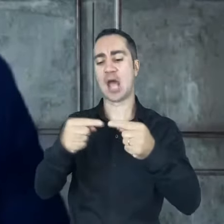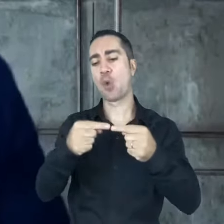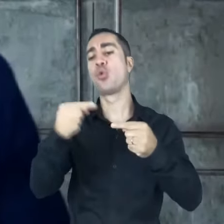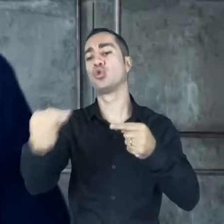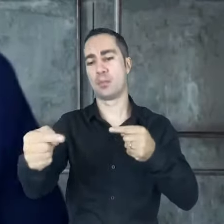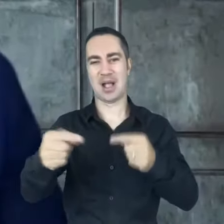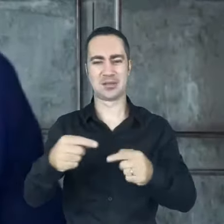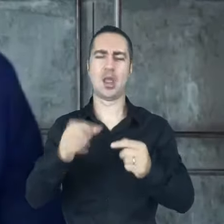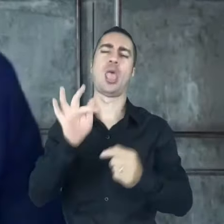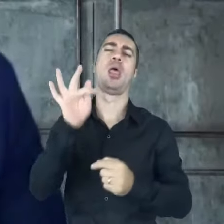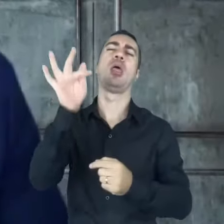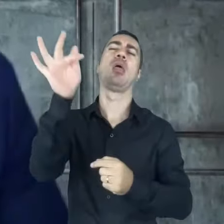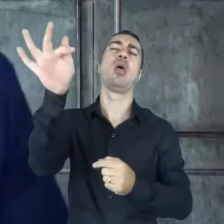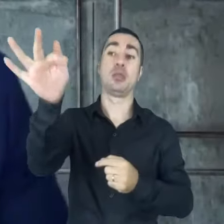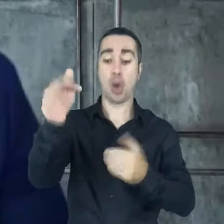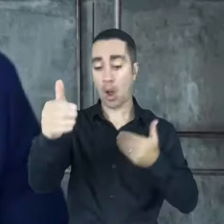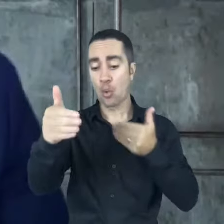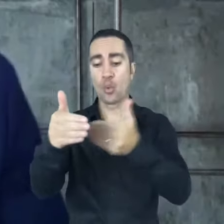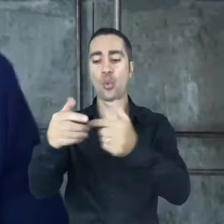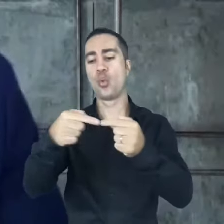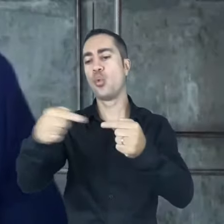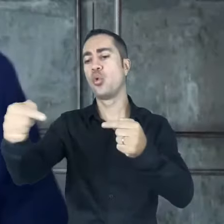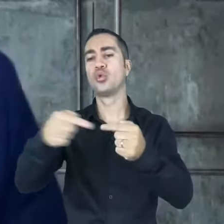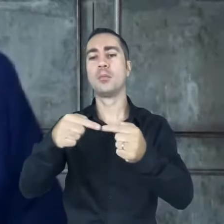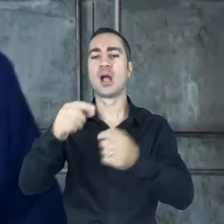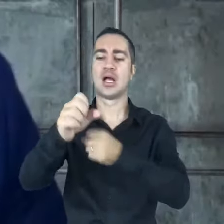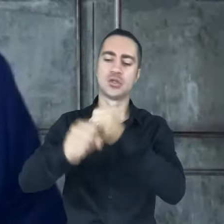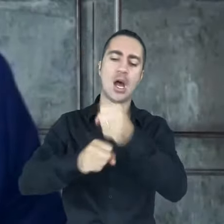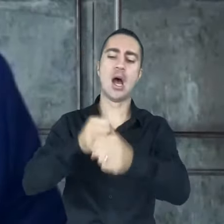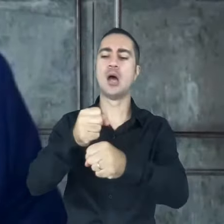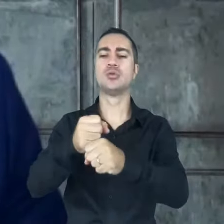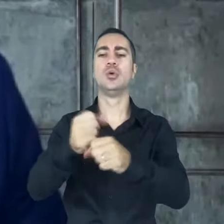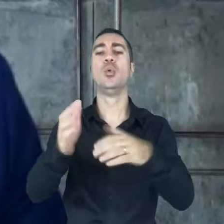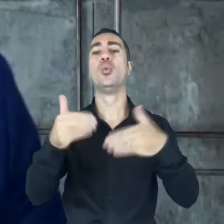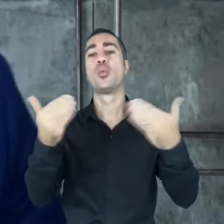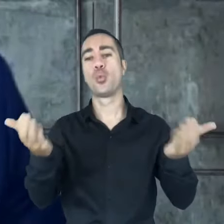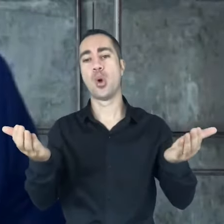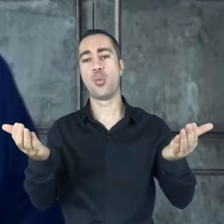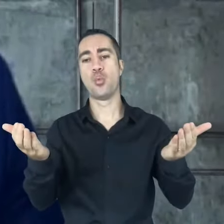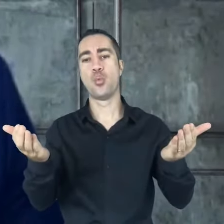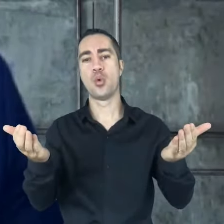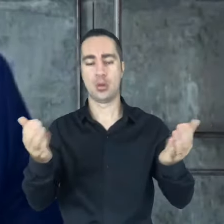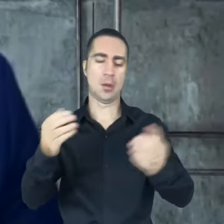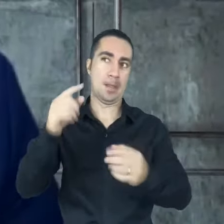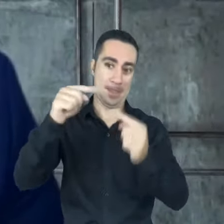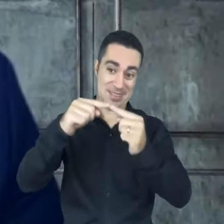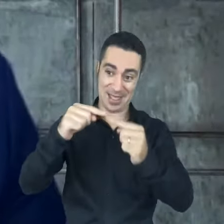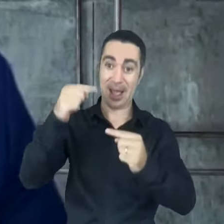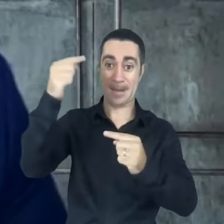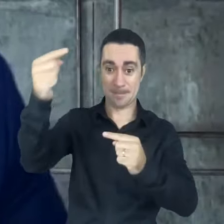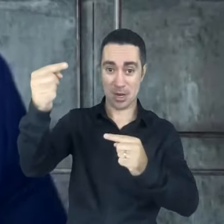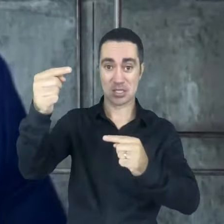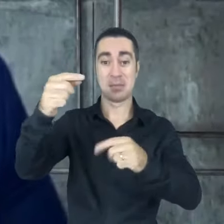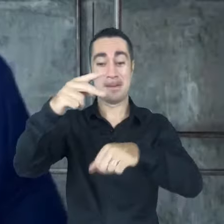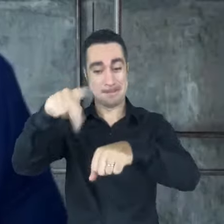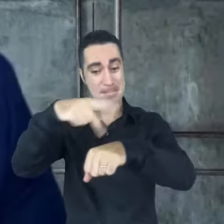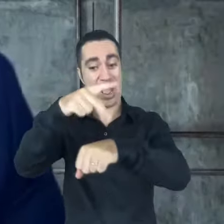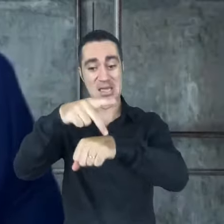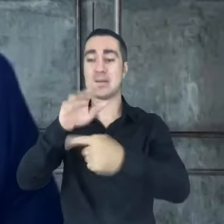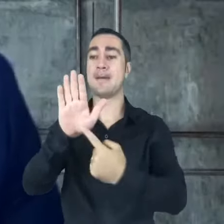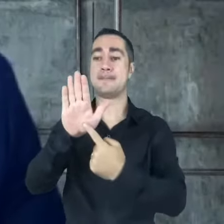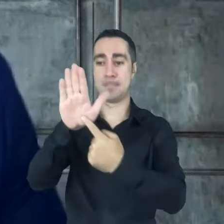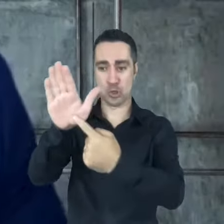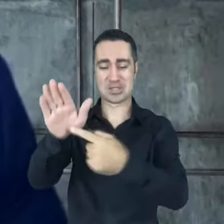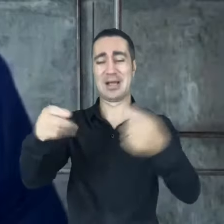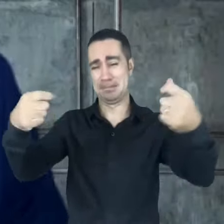nossa convidada também falou, a gente fala em longo prazo, mas a gente precisa mostrar o plano por trás, a gente tem que ser sério, né? E